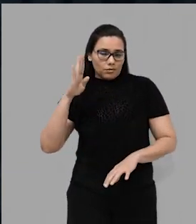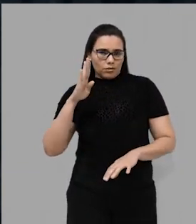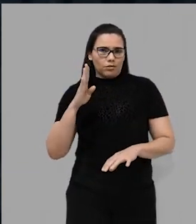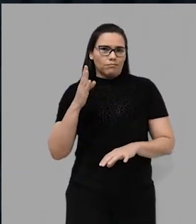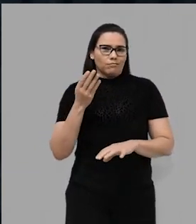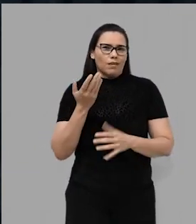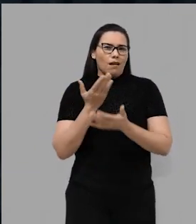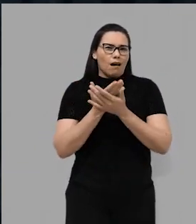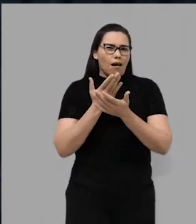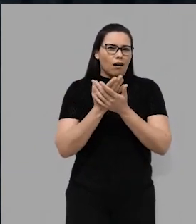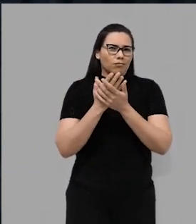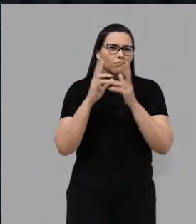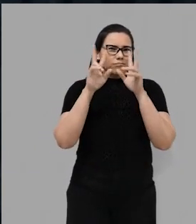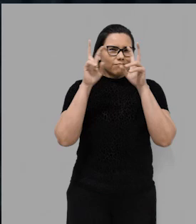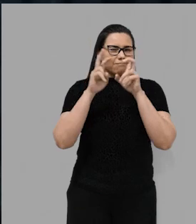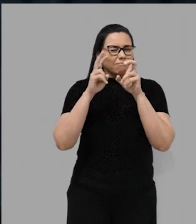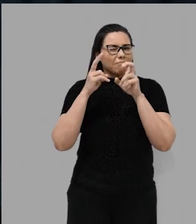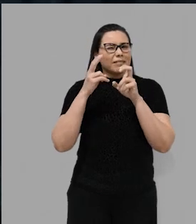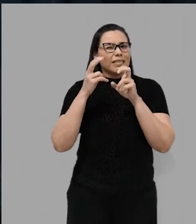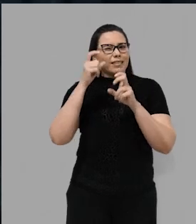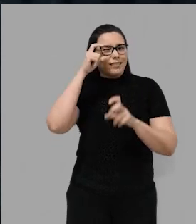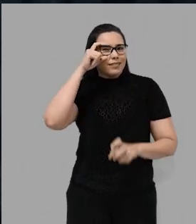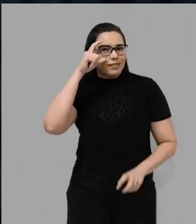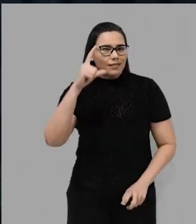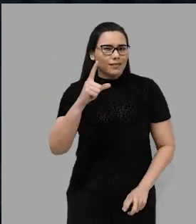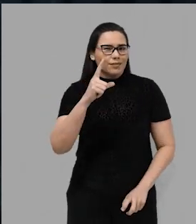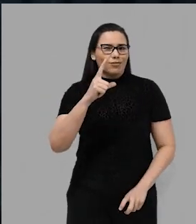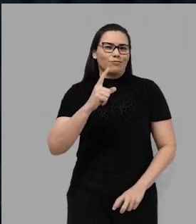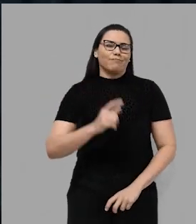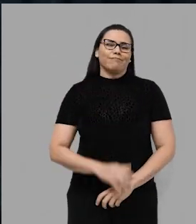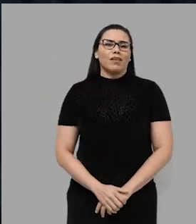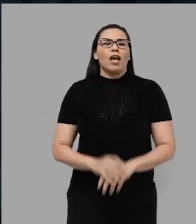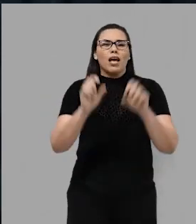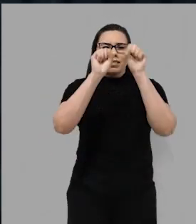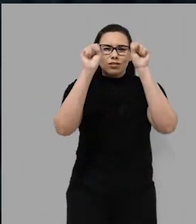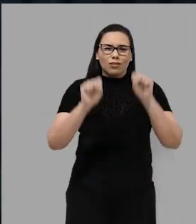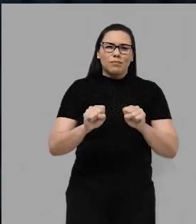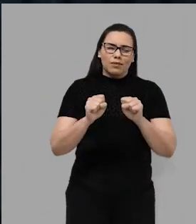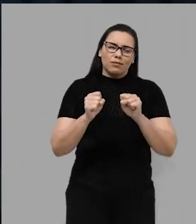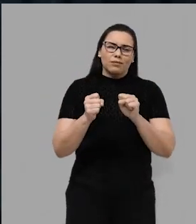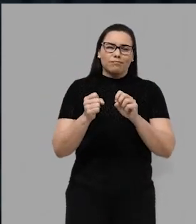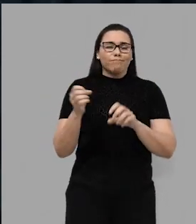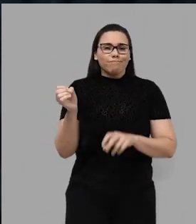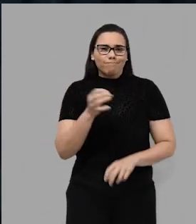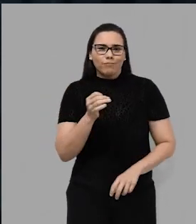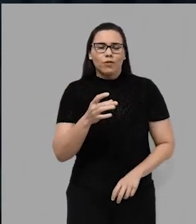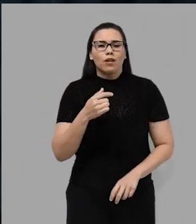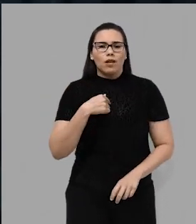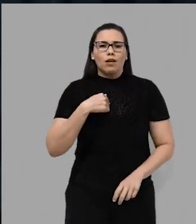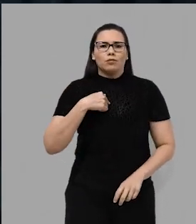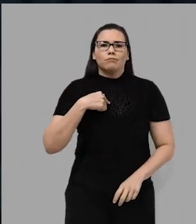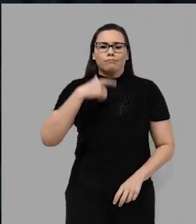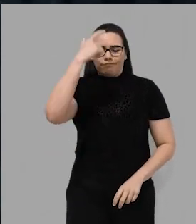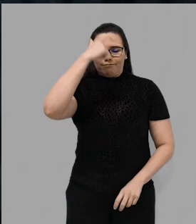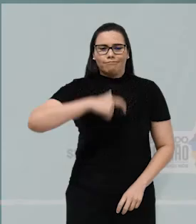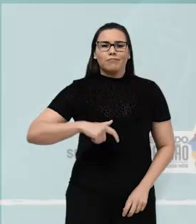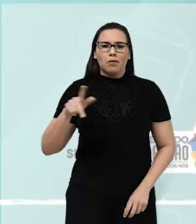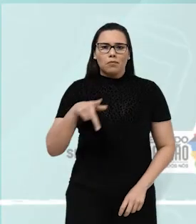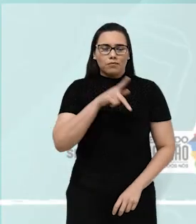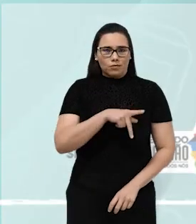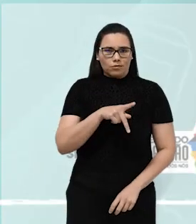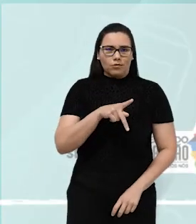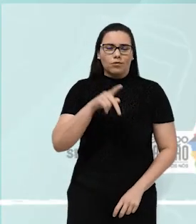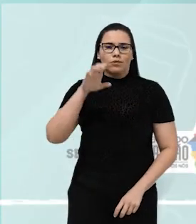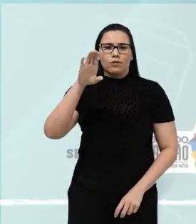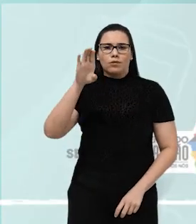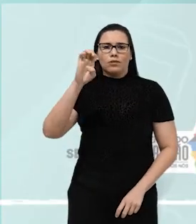aprender algo bem interessante, né, que é a sistemática moderna. Mas, antes de tudo, gostaria de me apresentar a vocês. Para quem não me conhece,